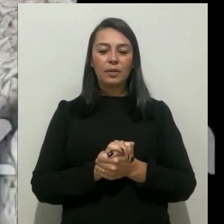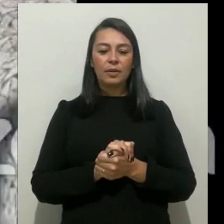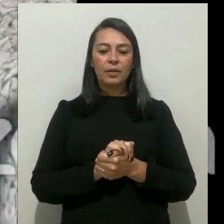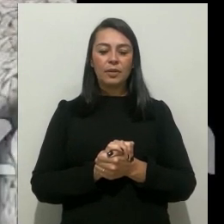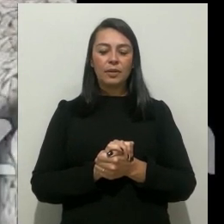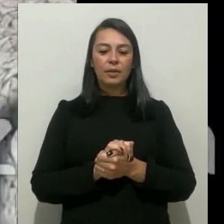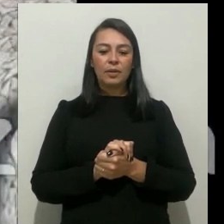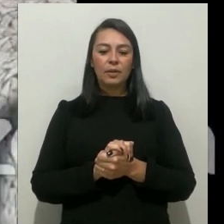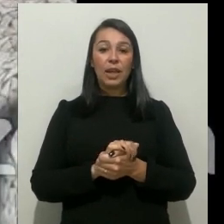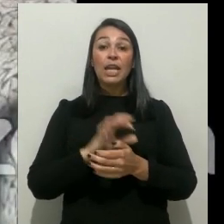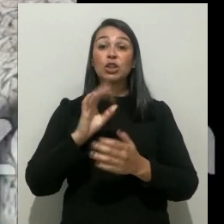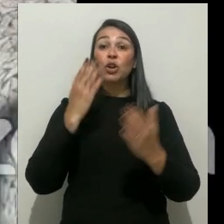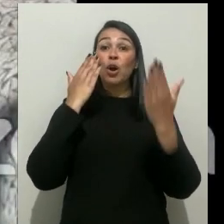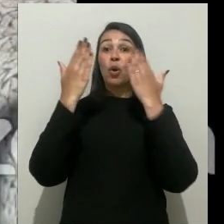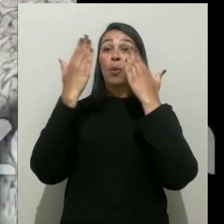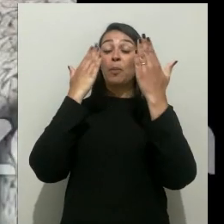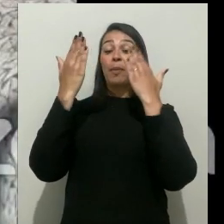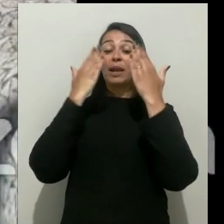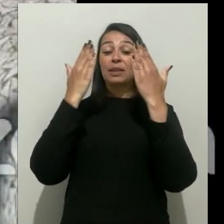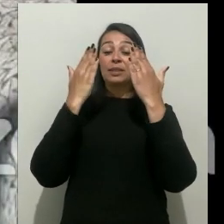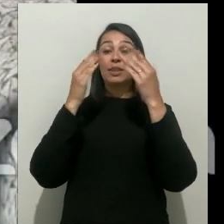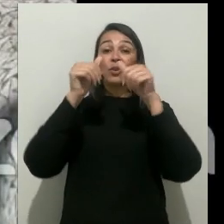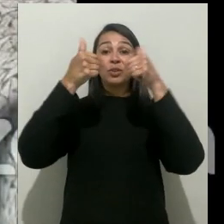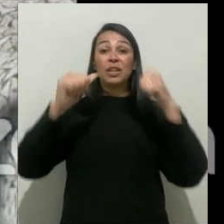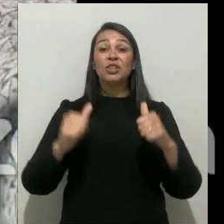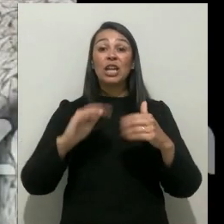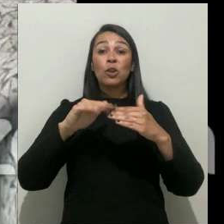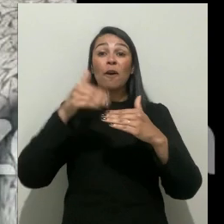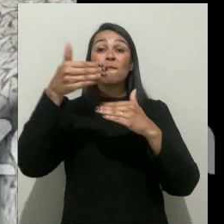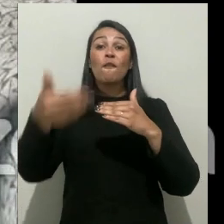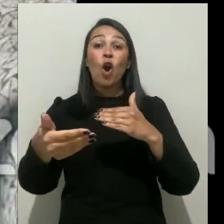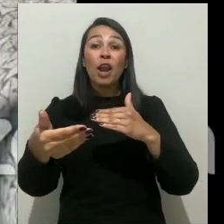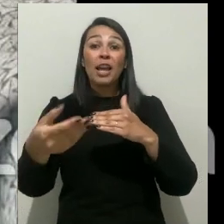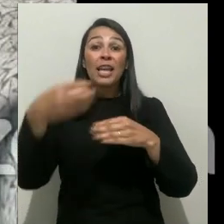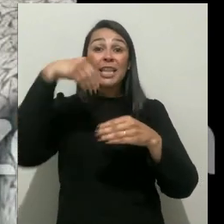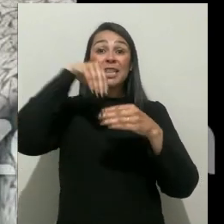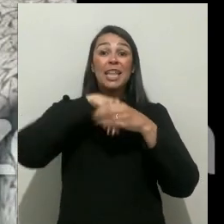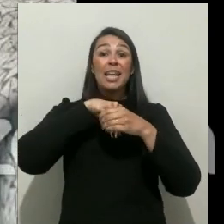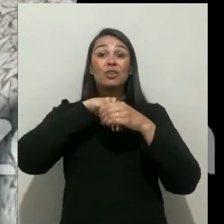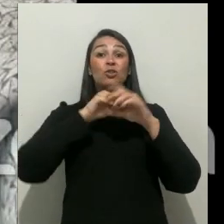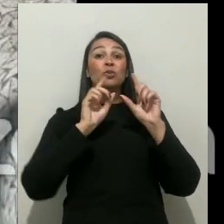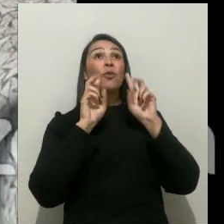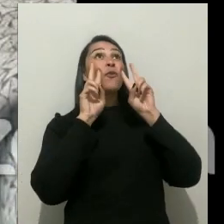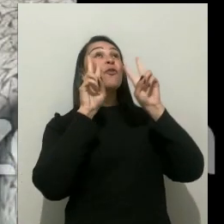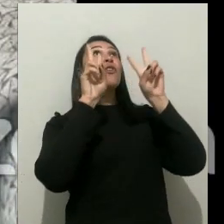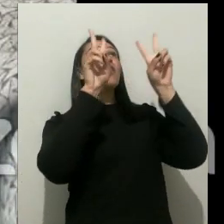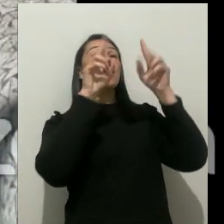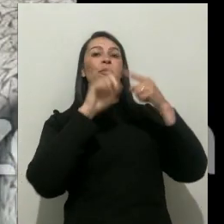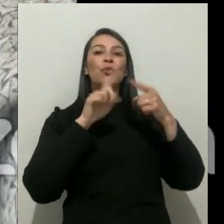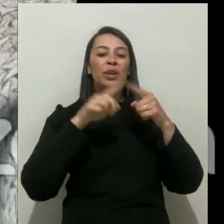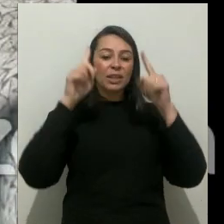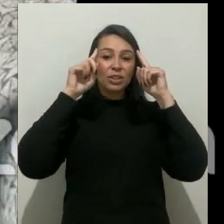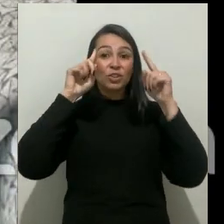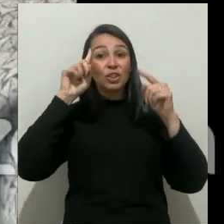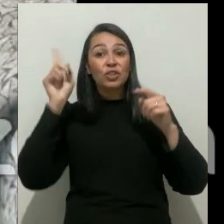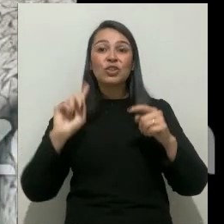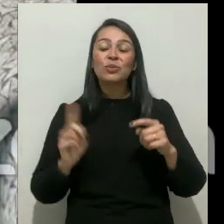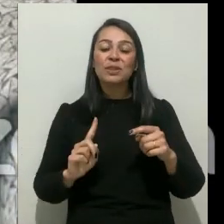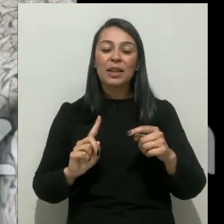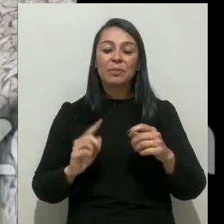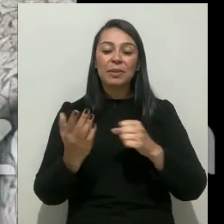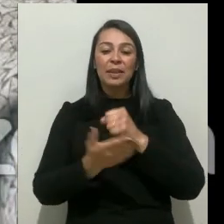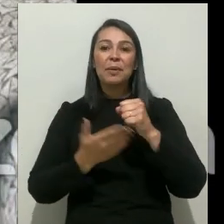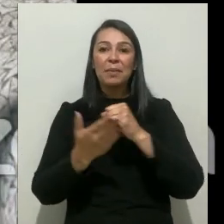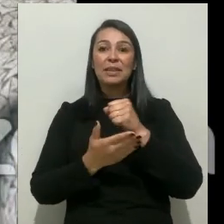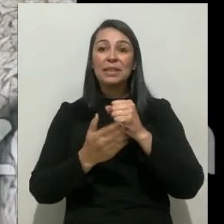aí aqui é só uma comparação, né, da estátua fora e da estátua dentro, porque a gente não tem ideia, né, que ela é